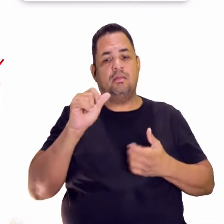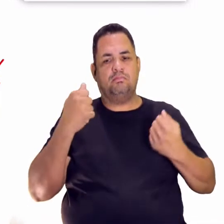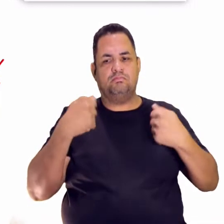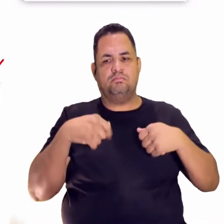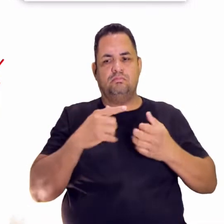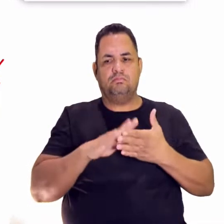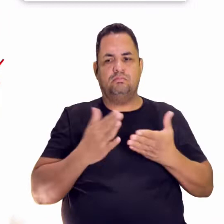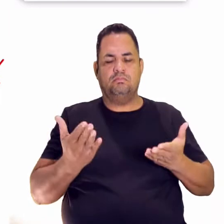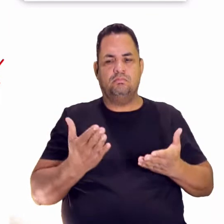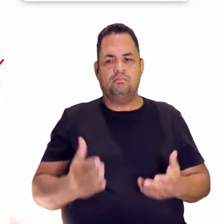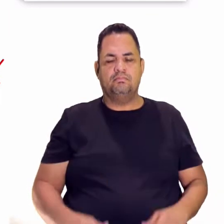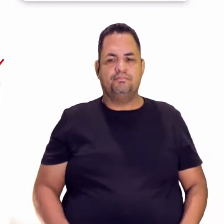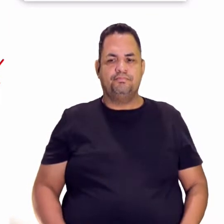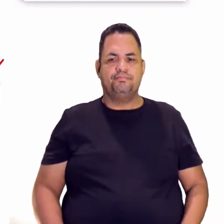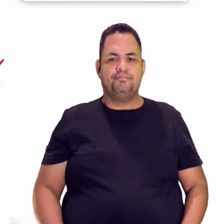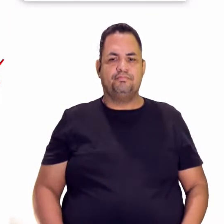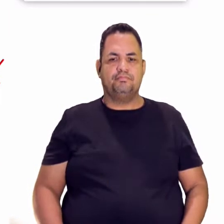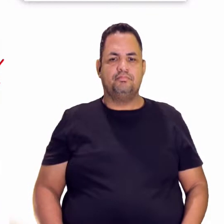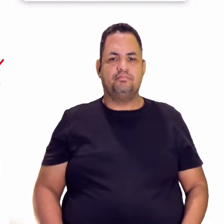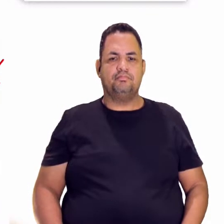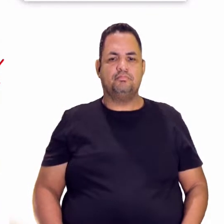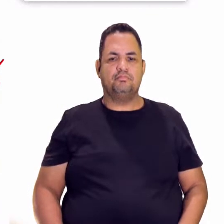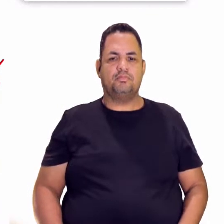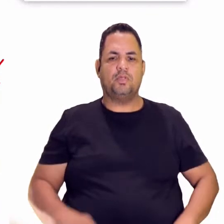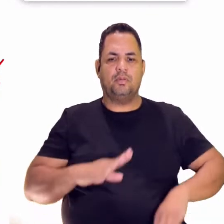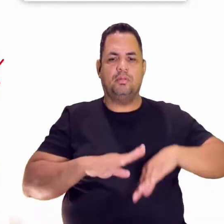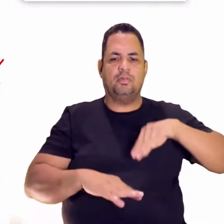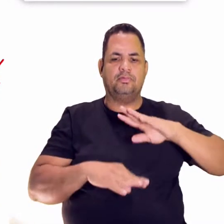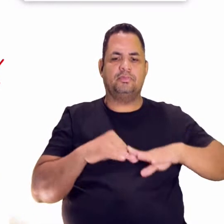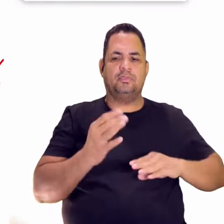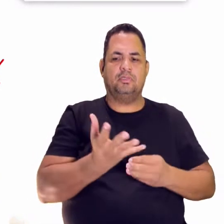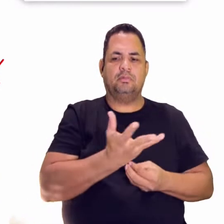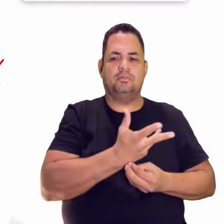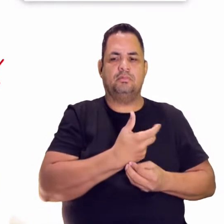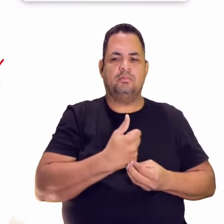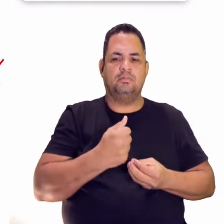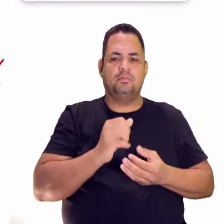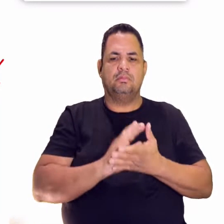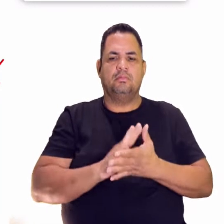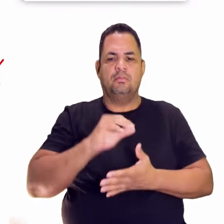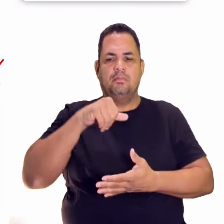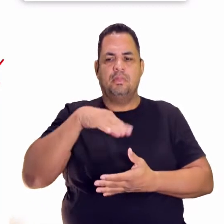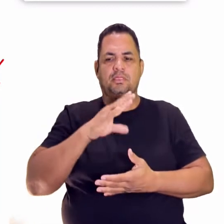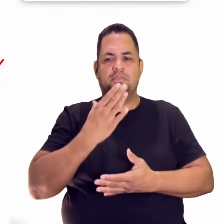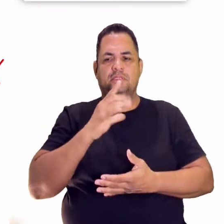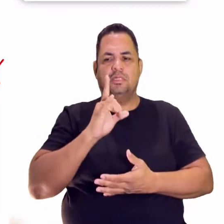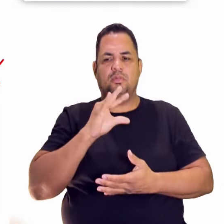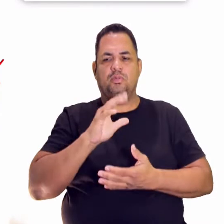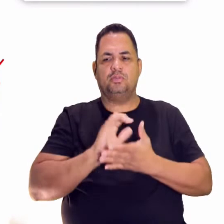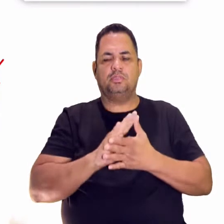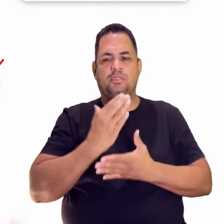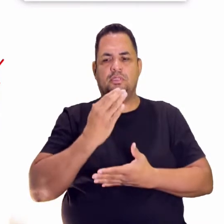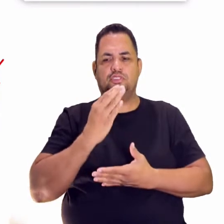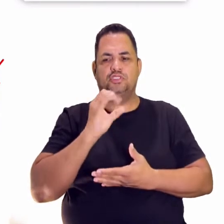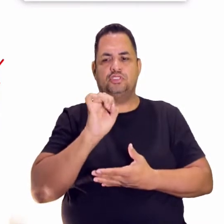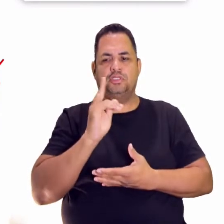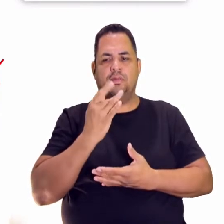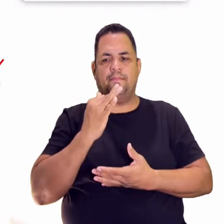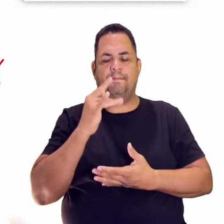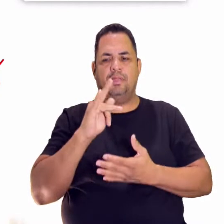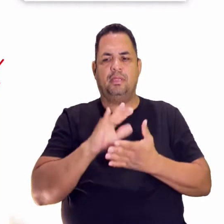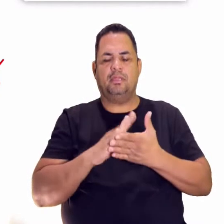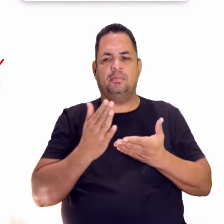sim. Um certo artista aí, o Marcel Duchamp, francês, ele pegou